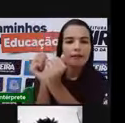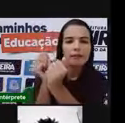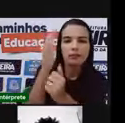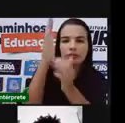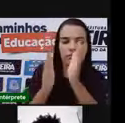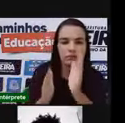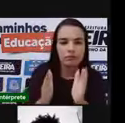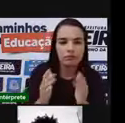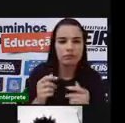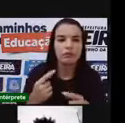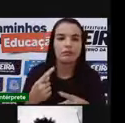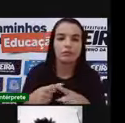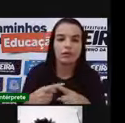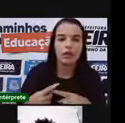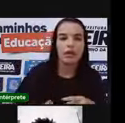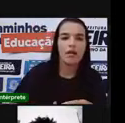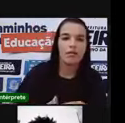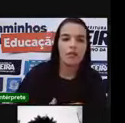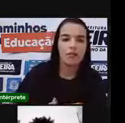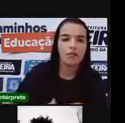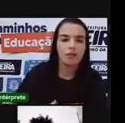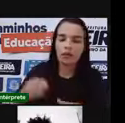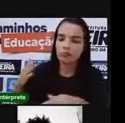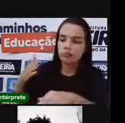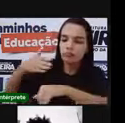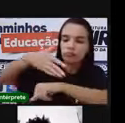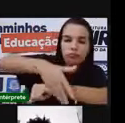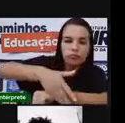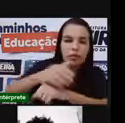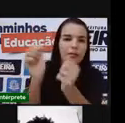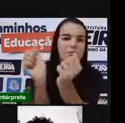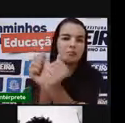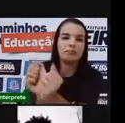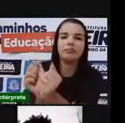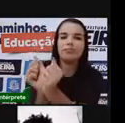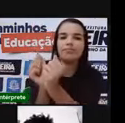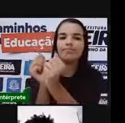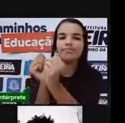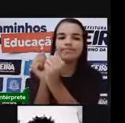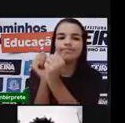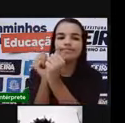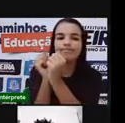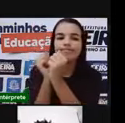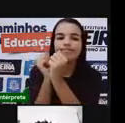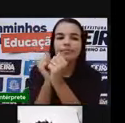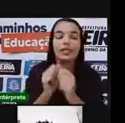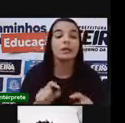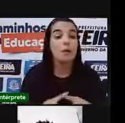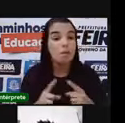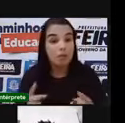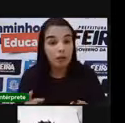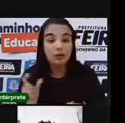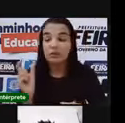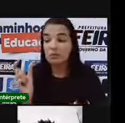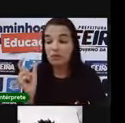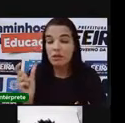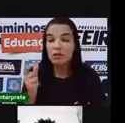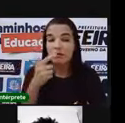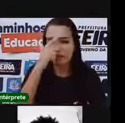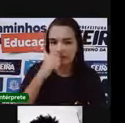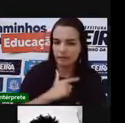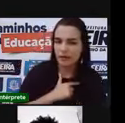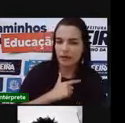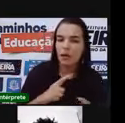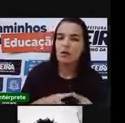de cárcere, não é? Por isso, encarcerado, encarcerada, uma palavra meio feinha, não é? Mas essas pessoas que estão